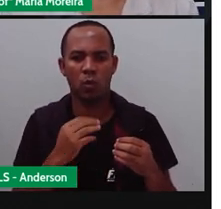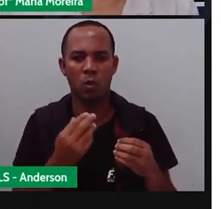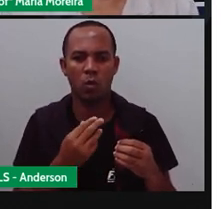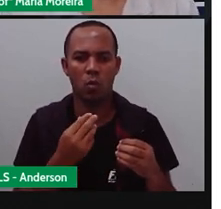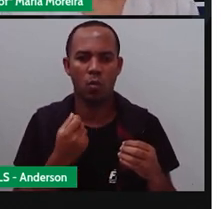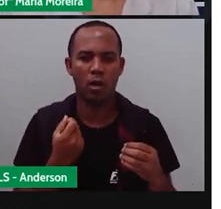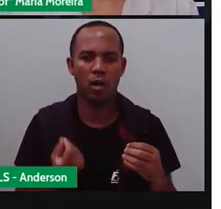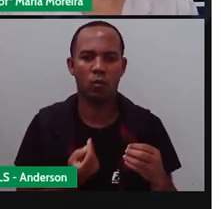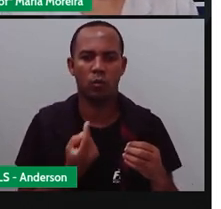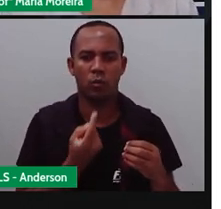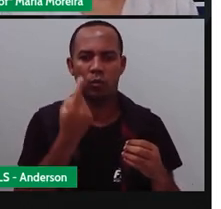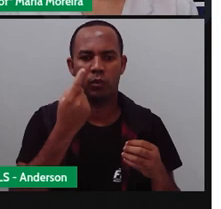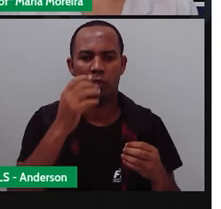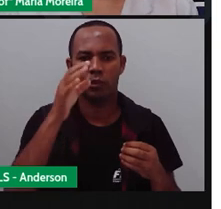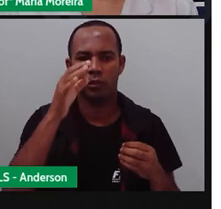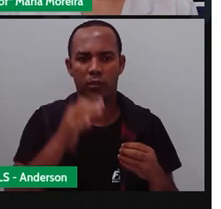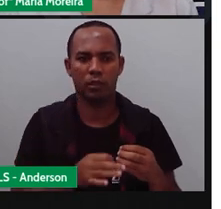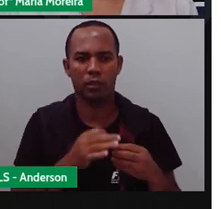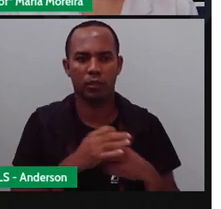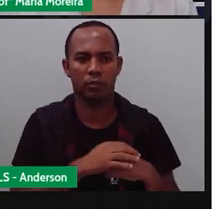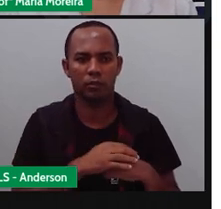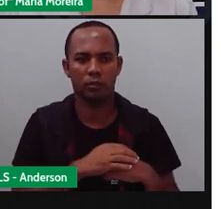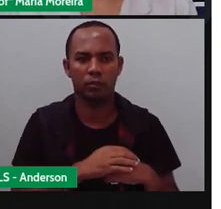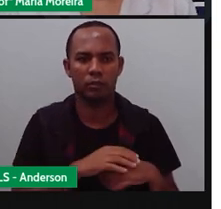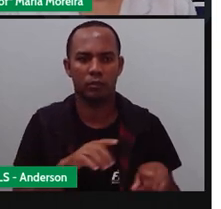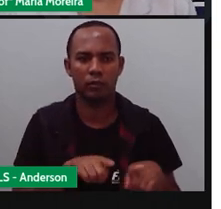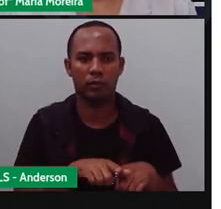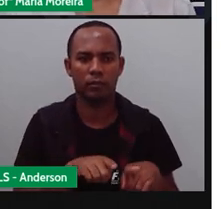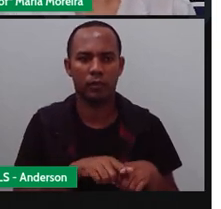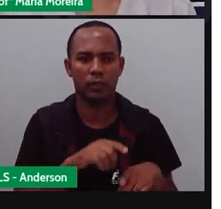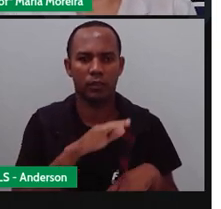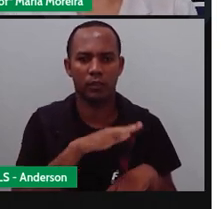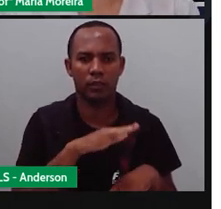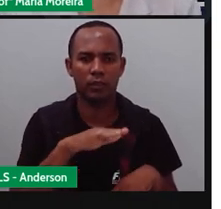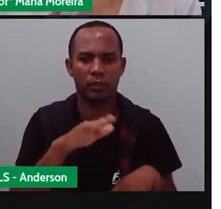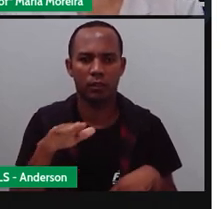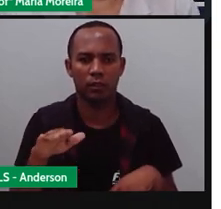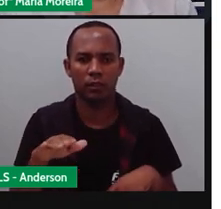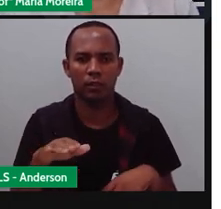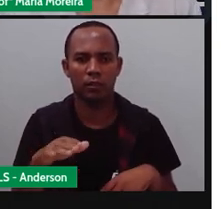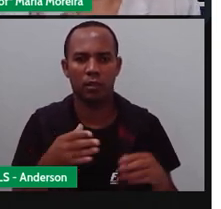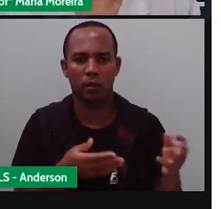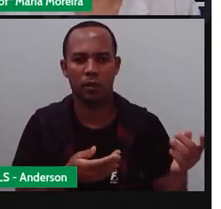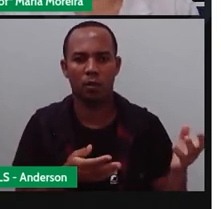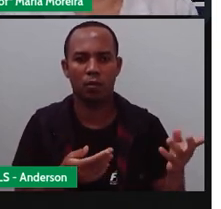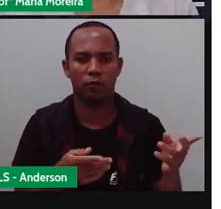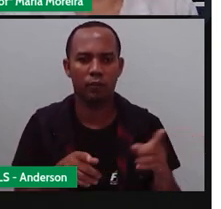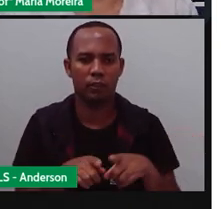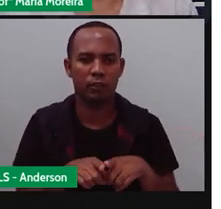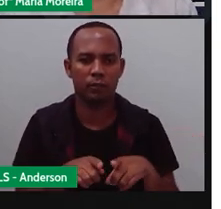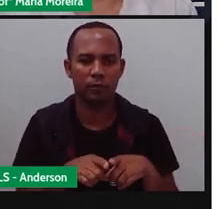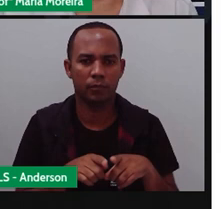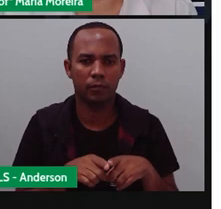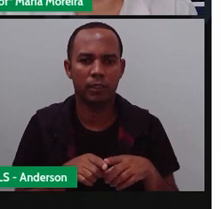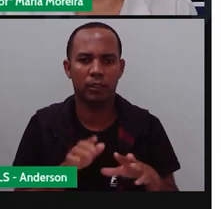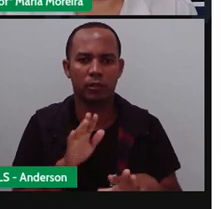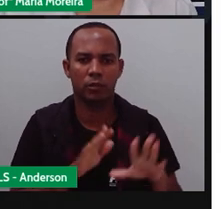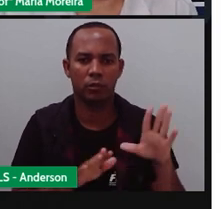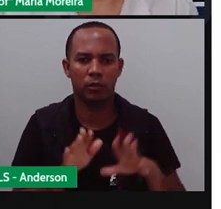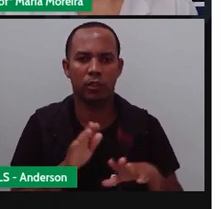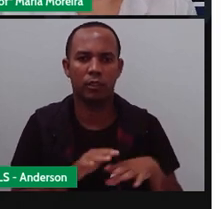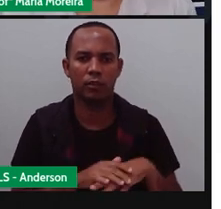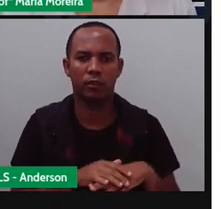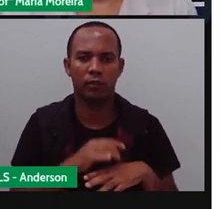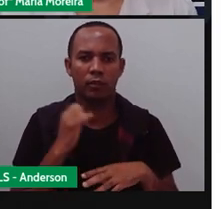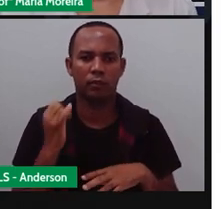lembrar sempre do assento no caso de crianças menores certo mas o cinto é extremamente o que